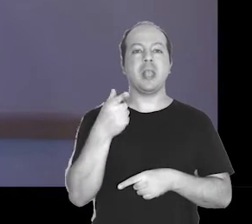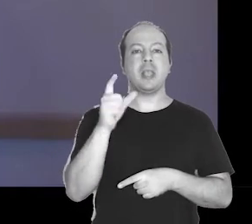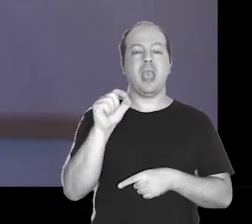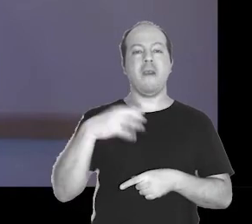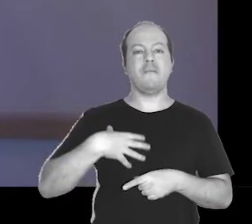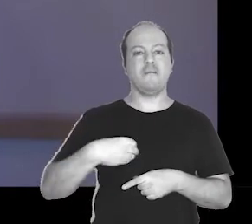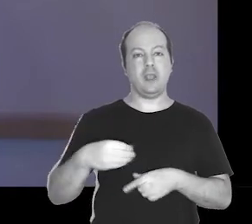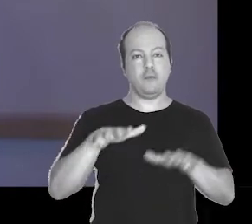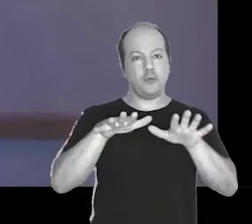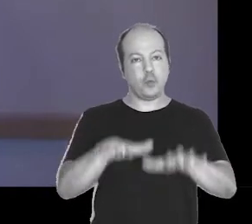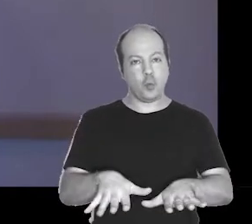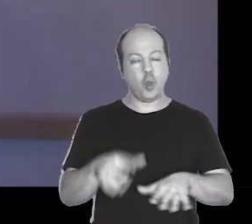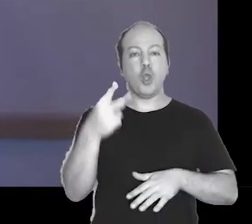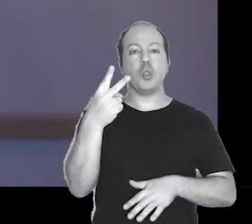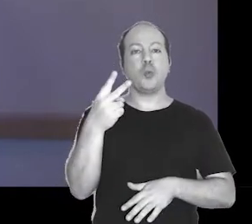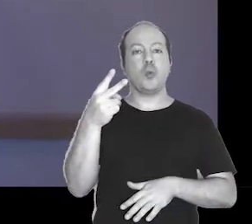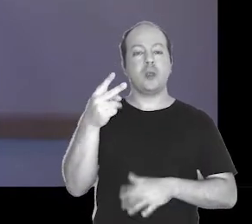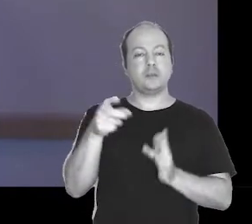e 2 mulheres.